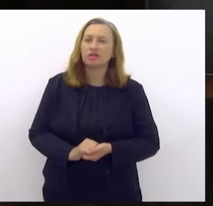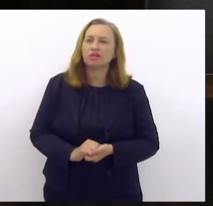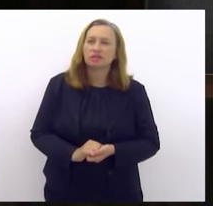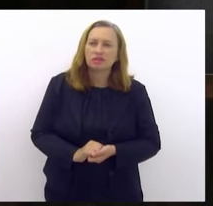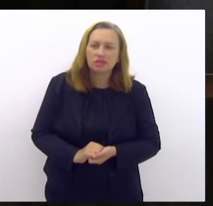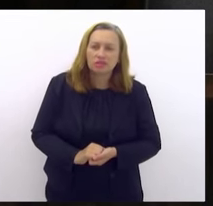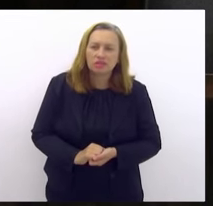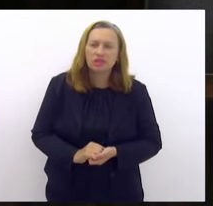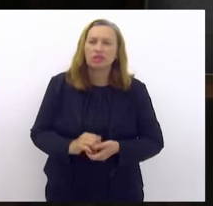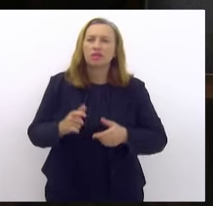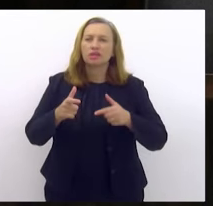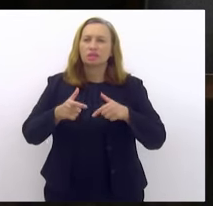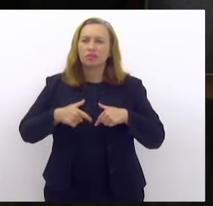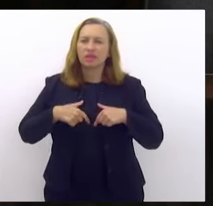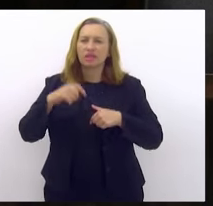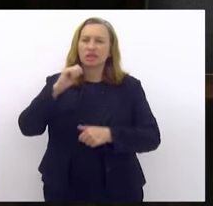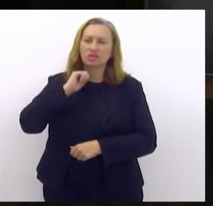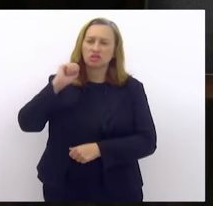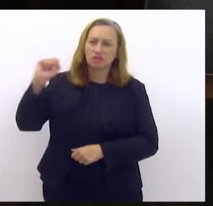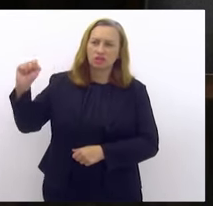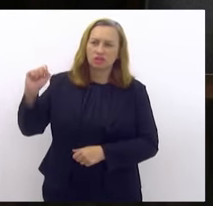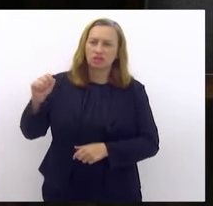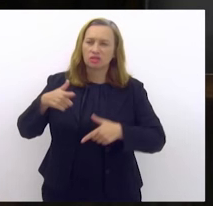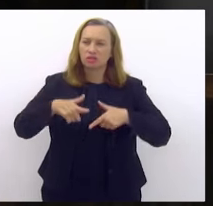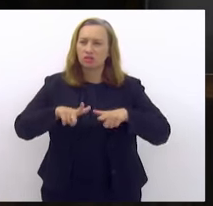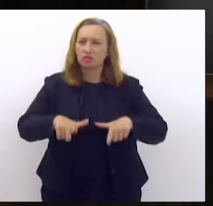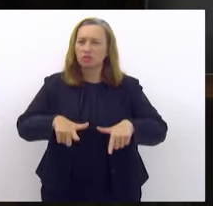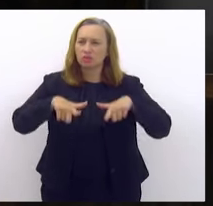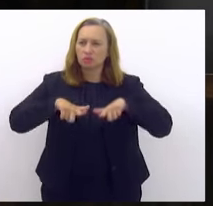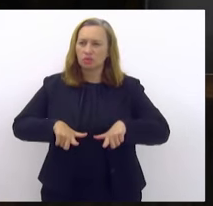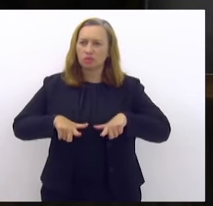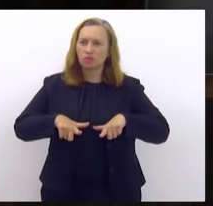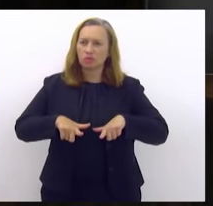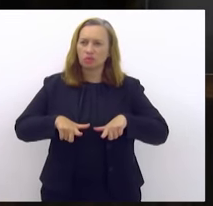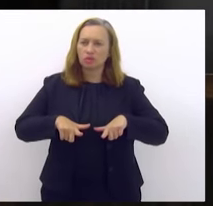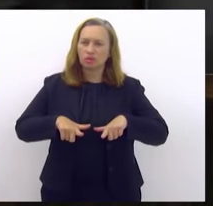medalha Tiradentes e o seu respectivo diploma